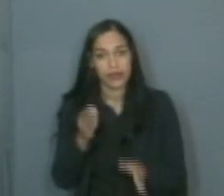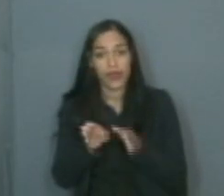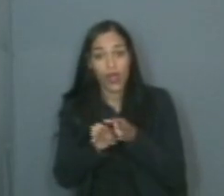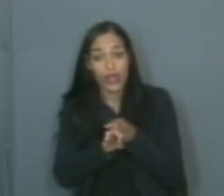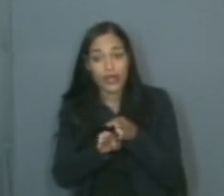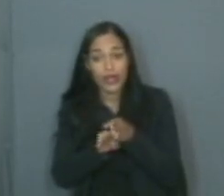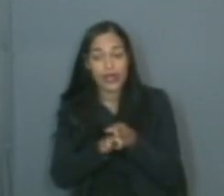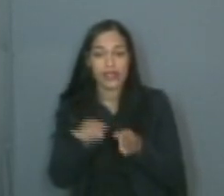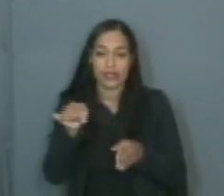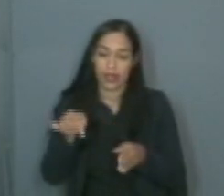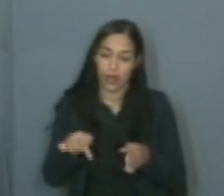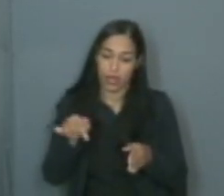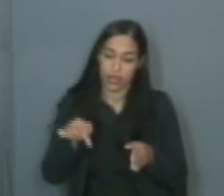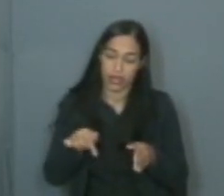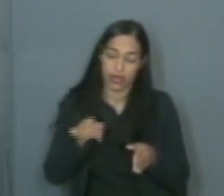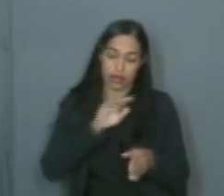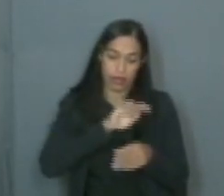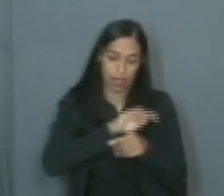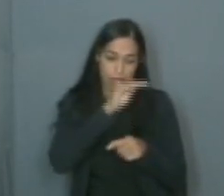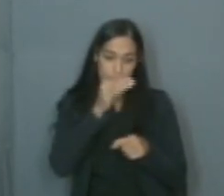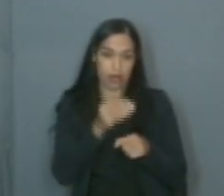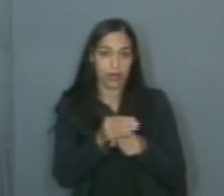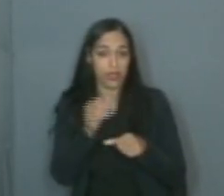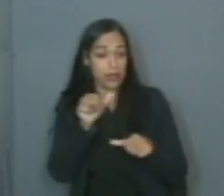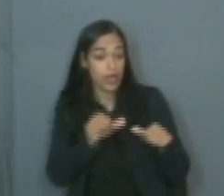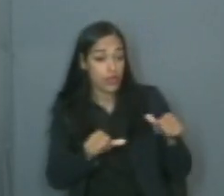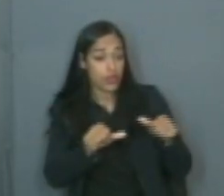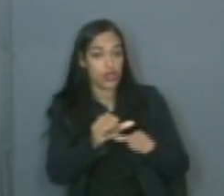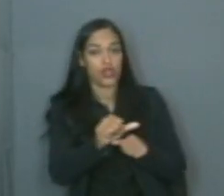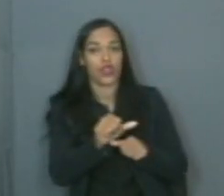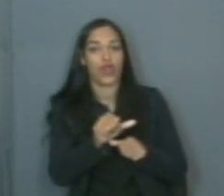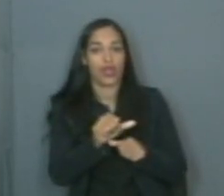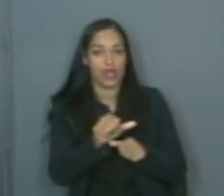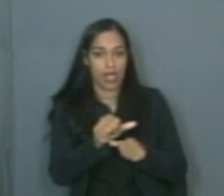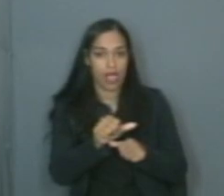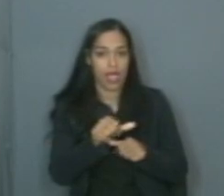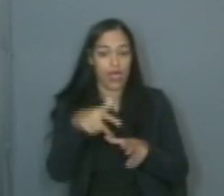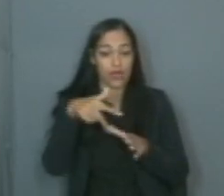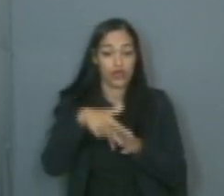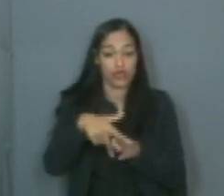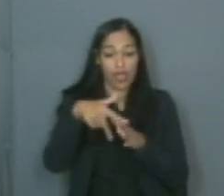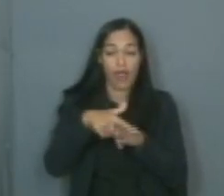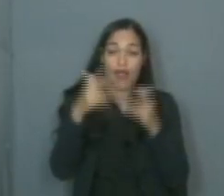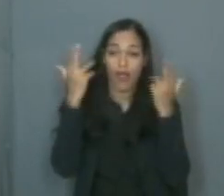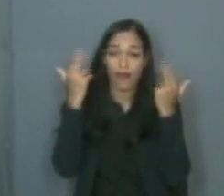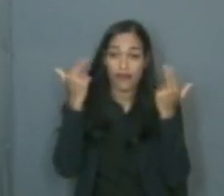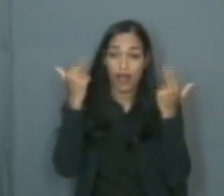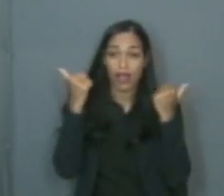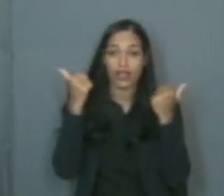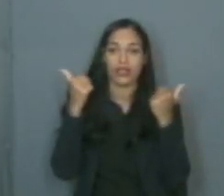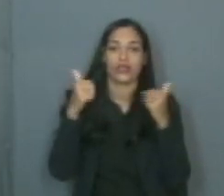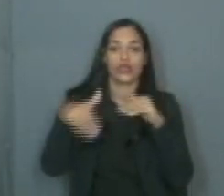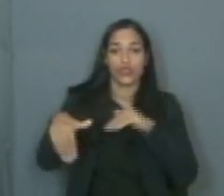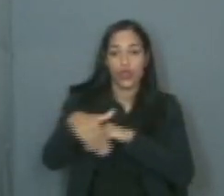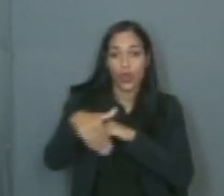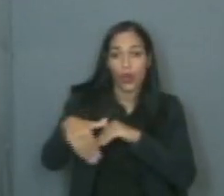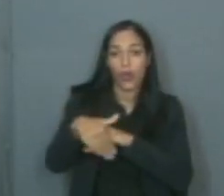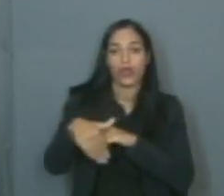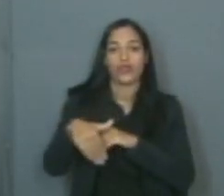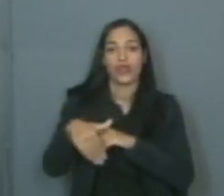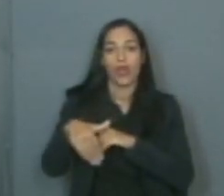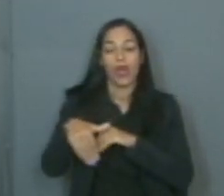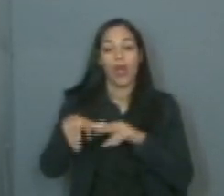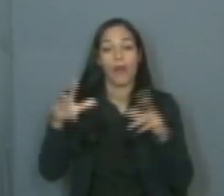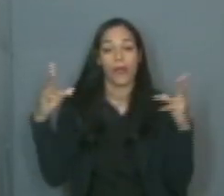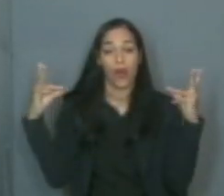indicação aqui na Câmara dos Vereadores para trocar os cavalos de rua por motoristas de bicicletas autorizados.